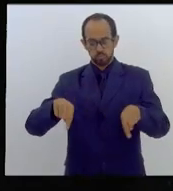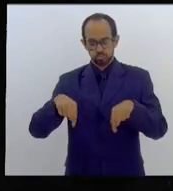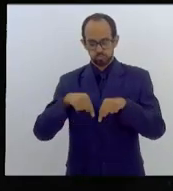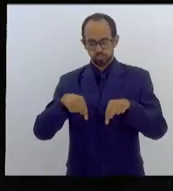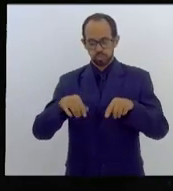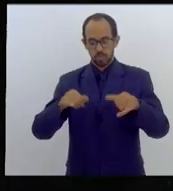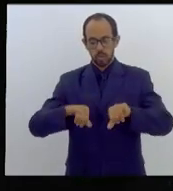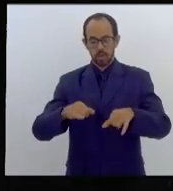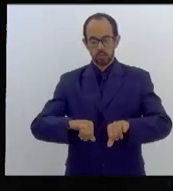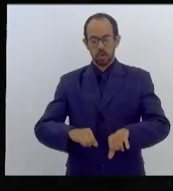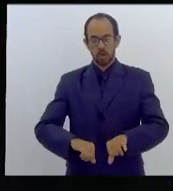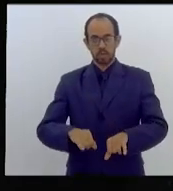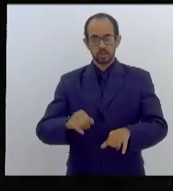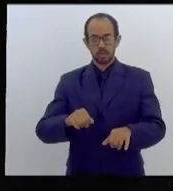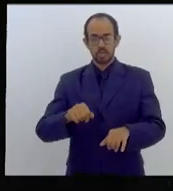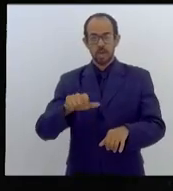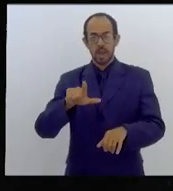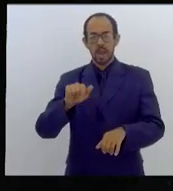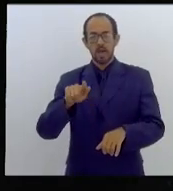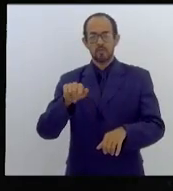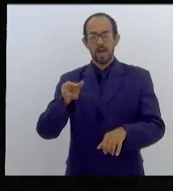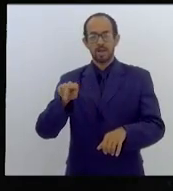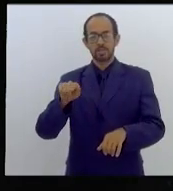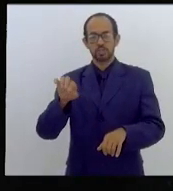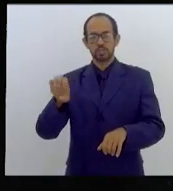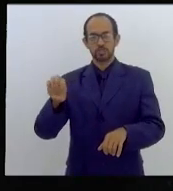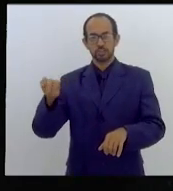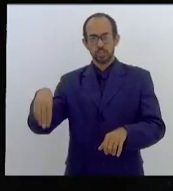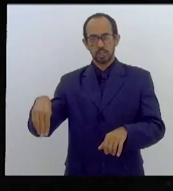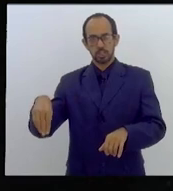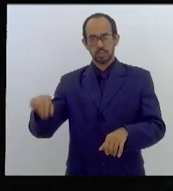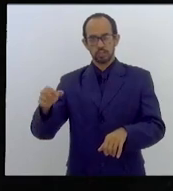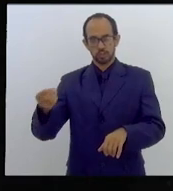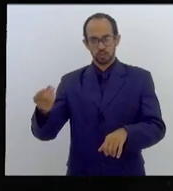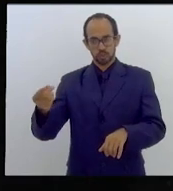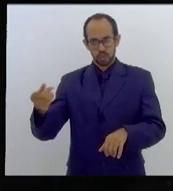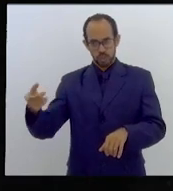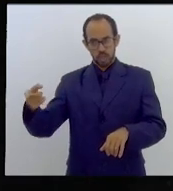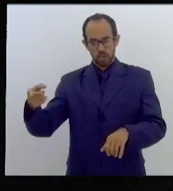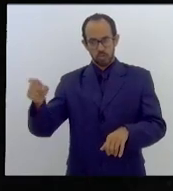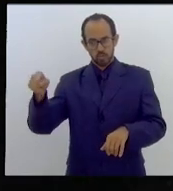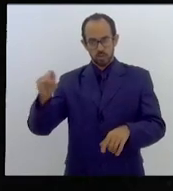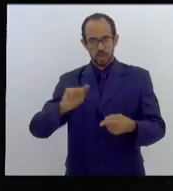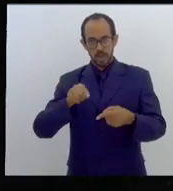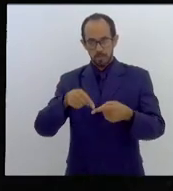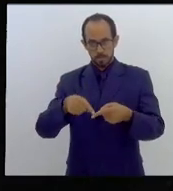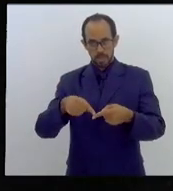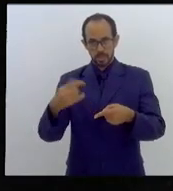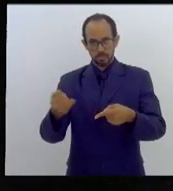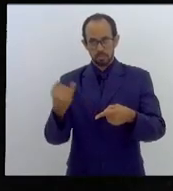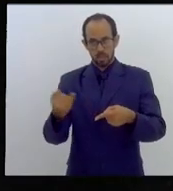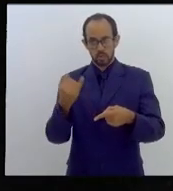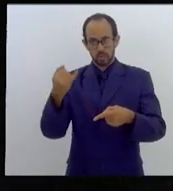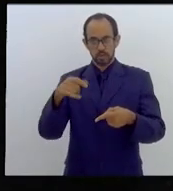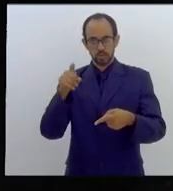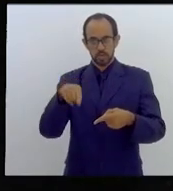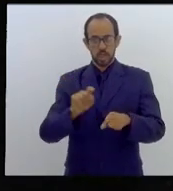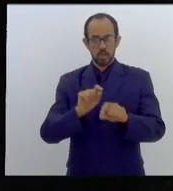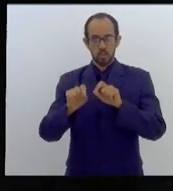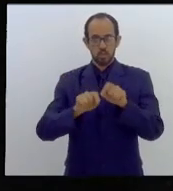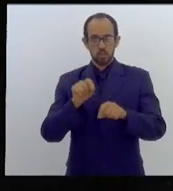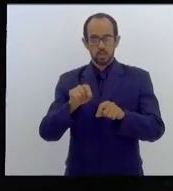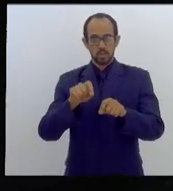minha gestão entre 2011 e 2014, e que aquela meta tão importante, que é a meta